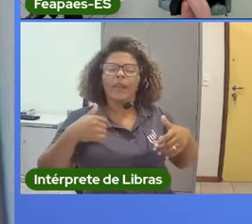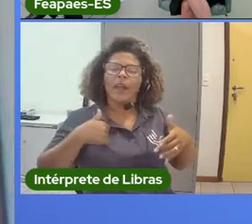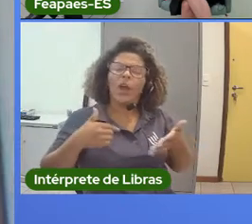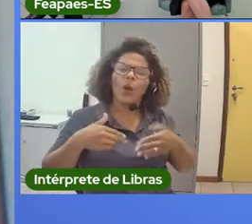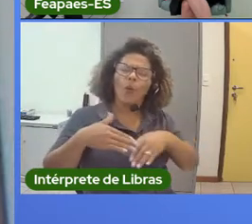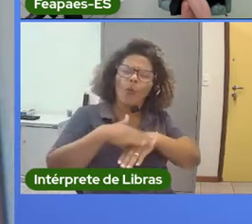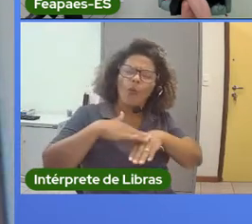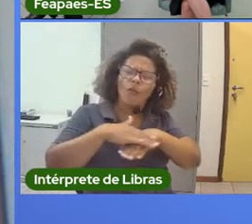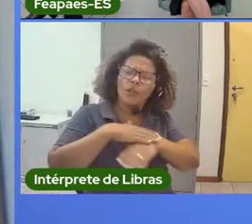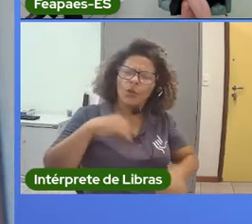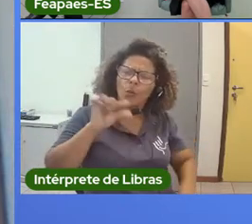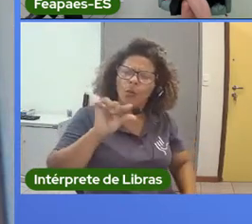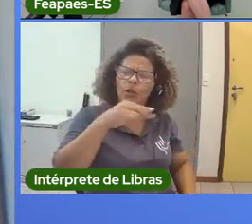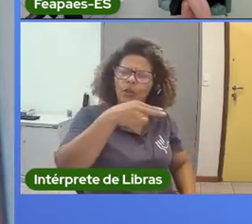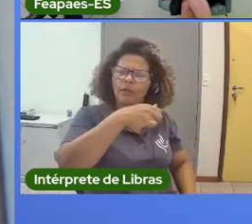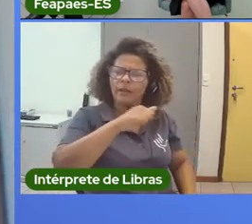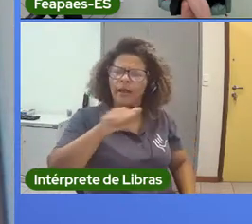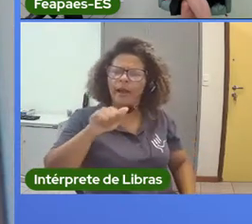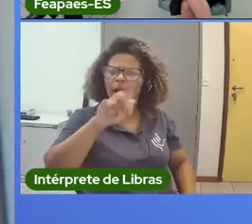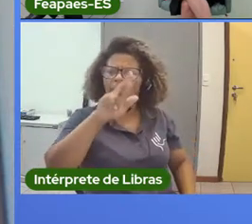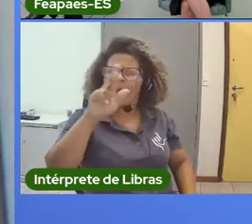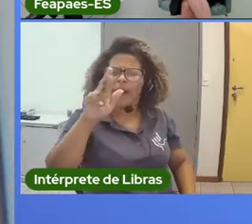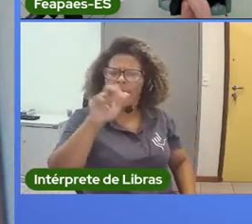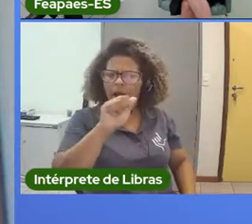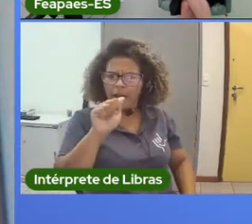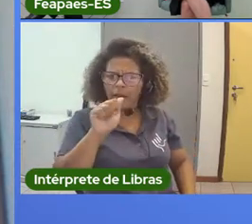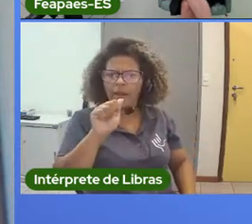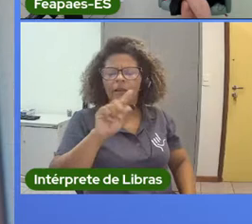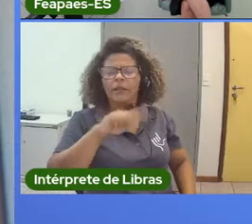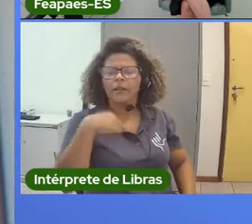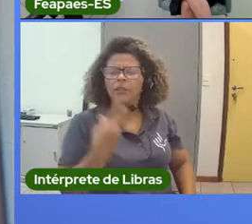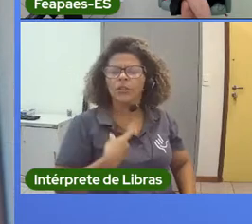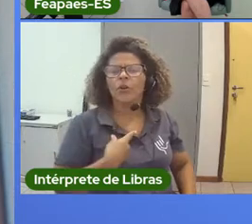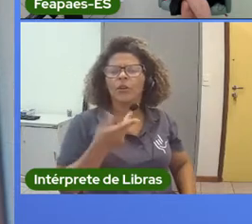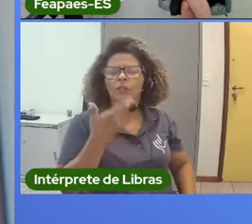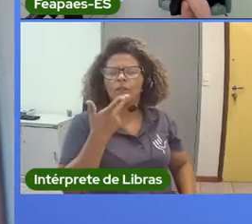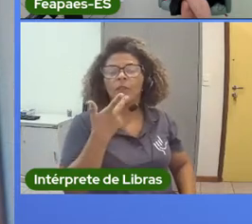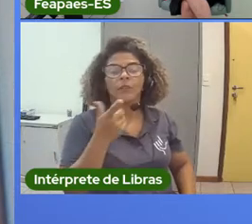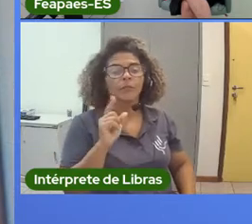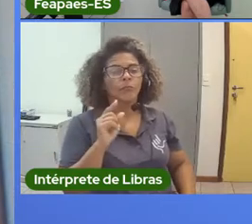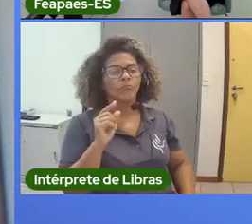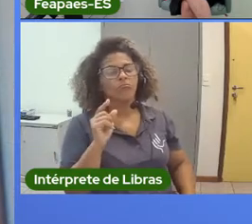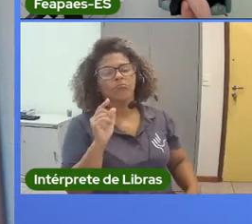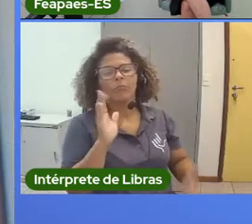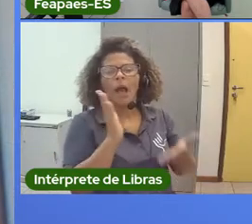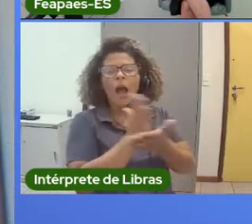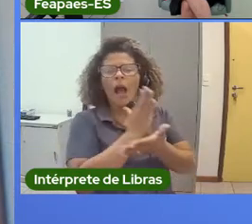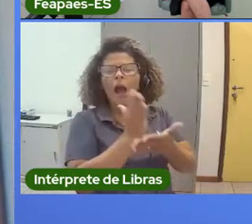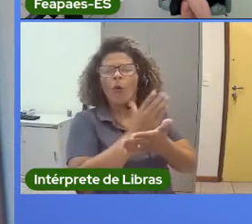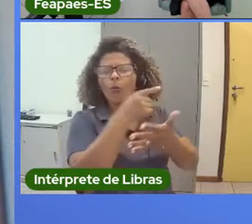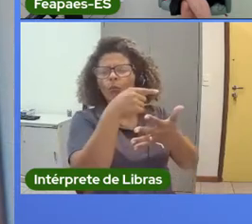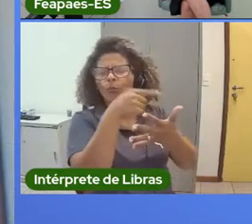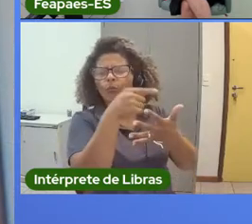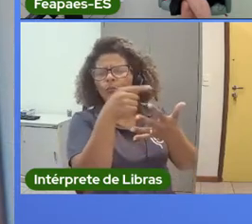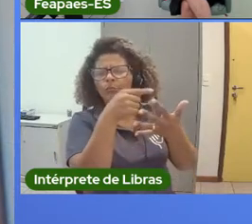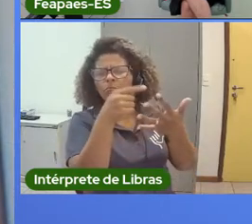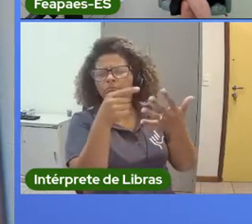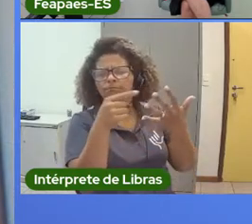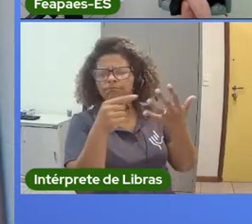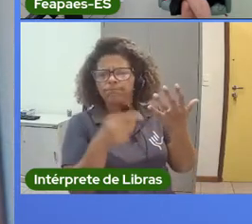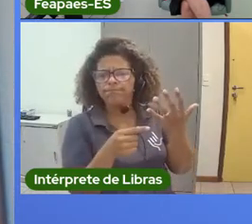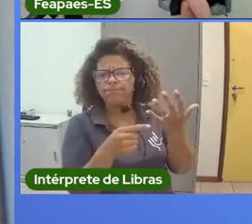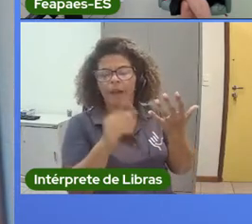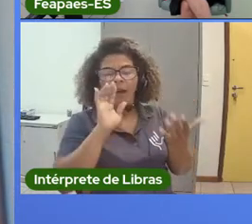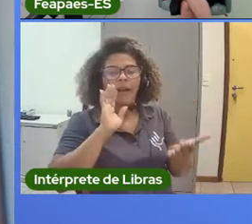poder pensar esse momento, a gente dialogou muito sobre algumas questões que eu acredito que são